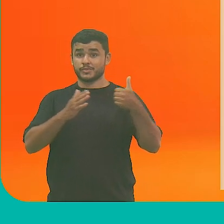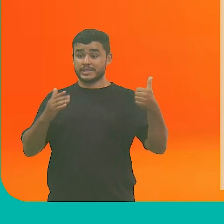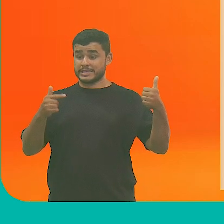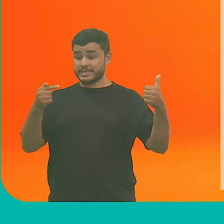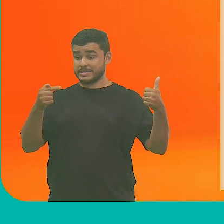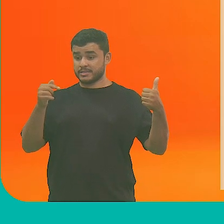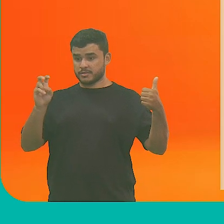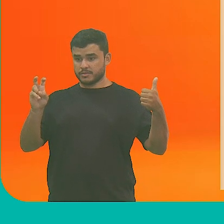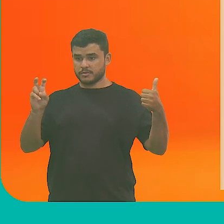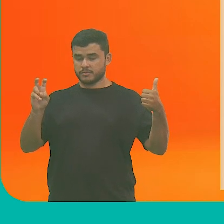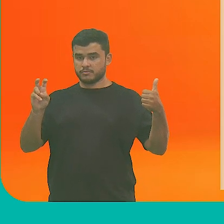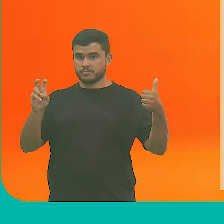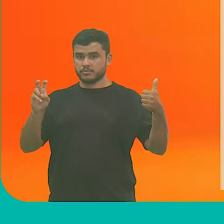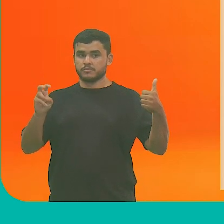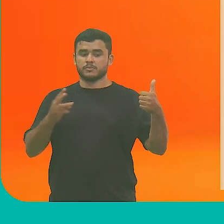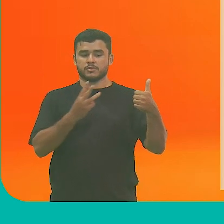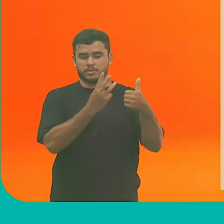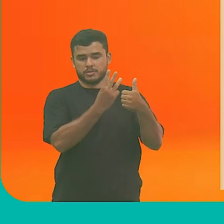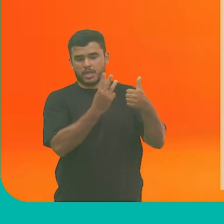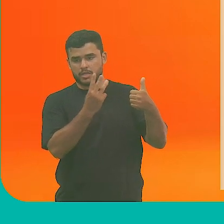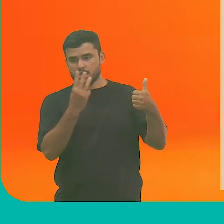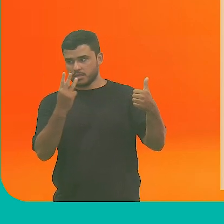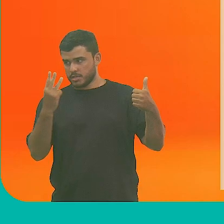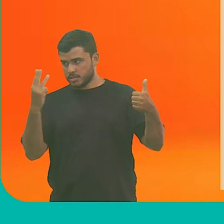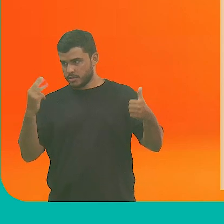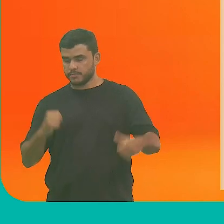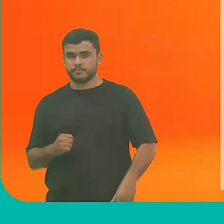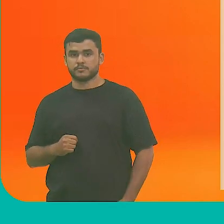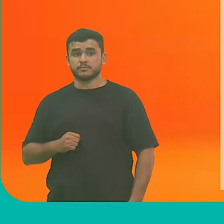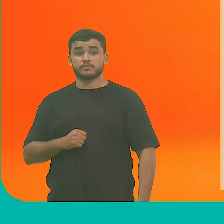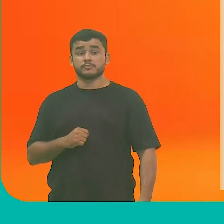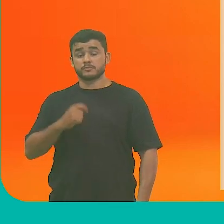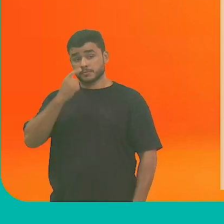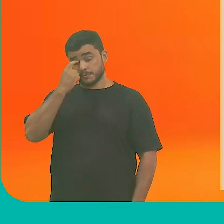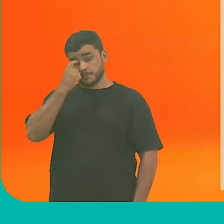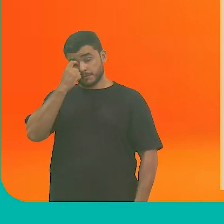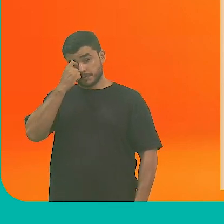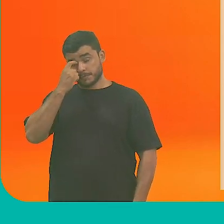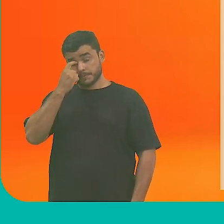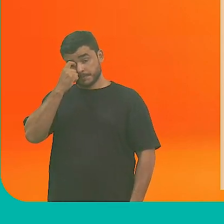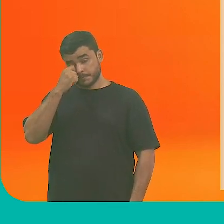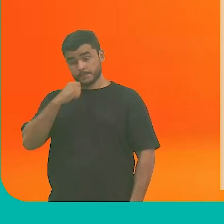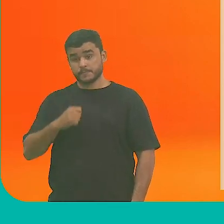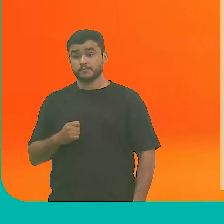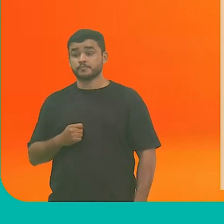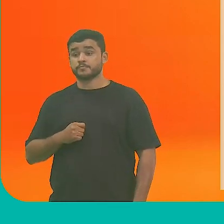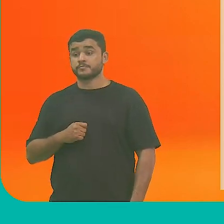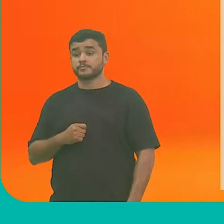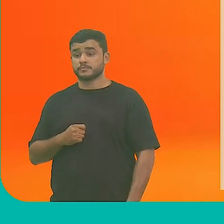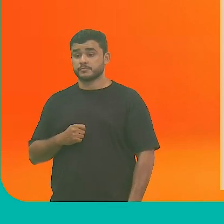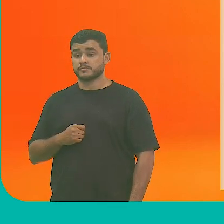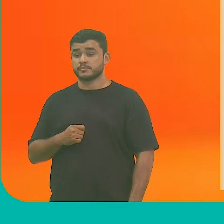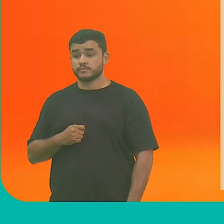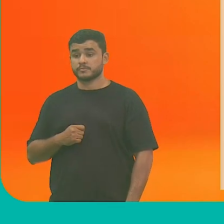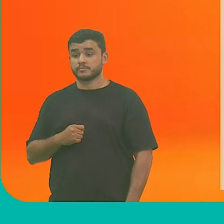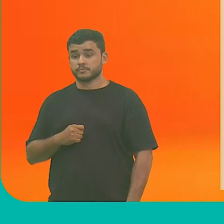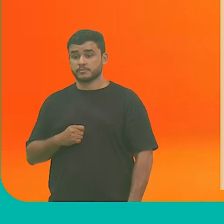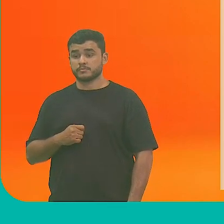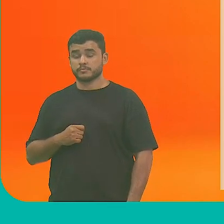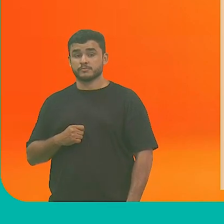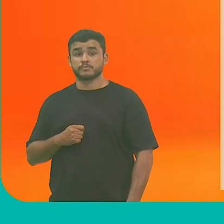75 vale 3. Quanto é que é 75 mais 25?